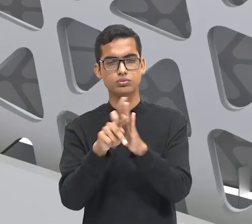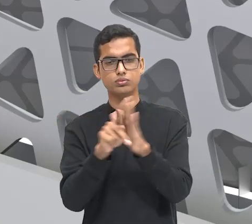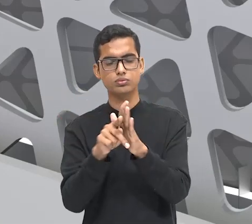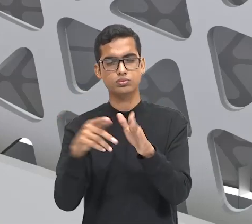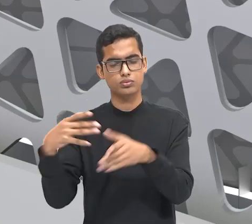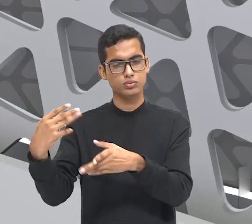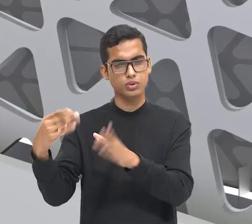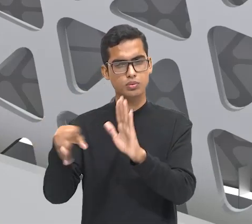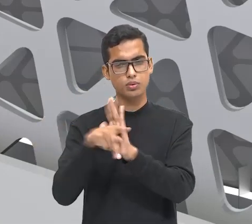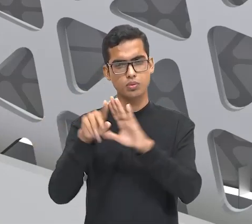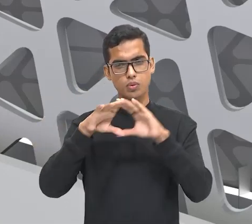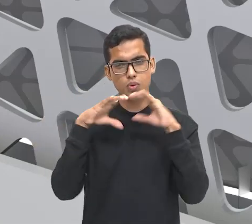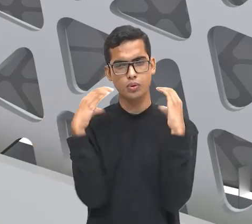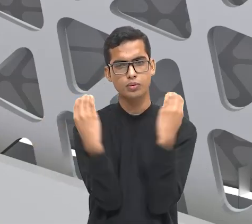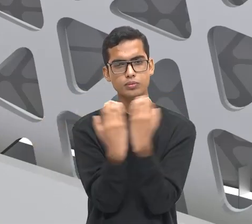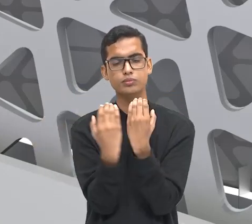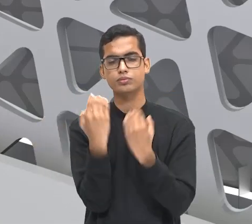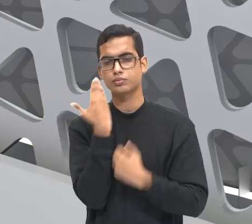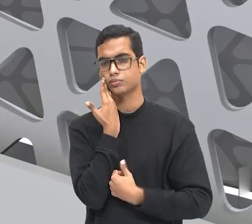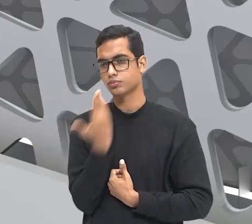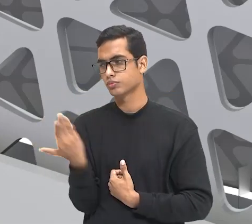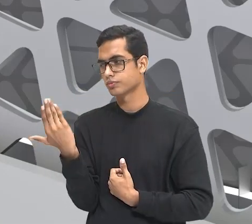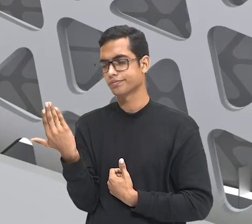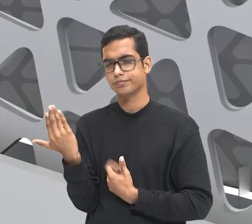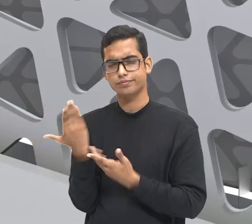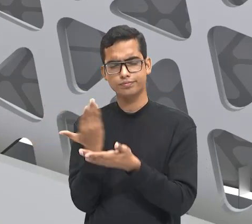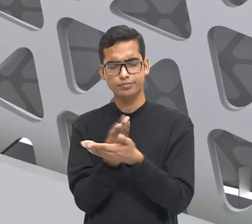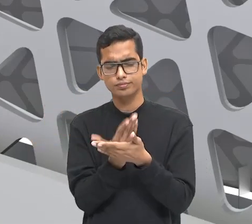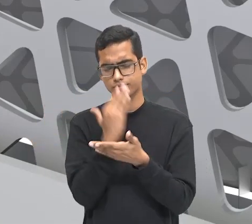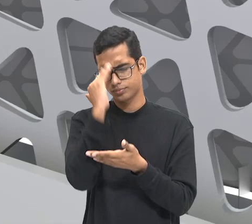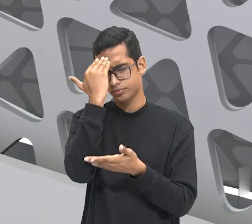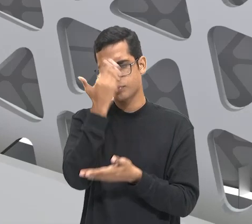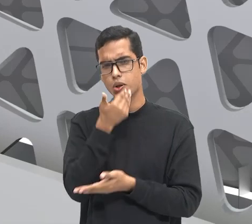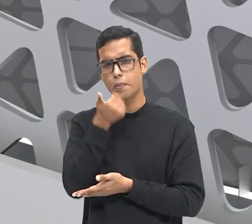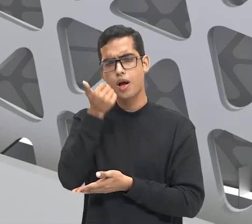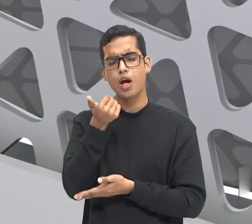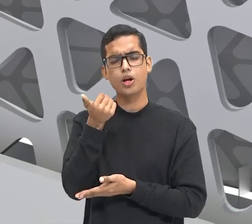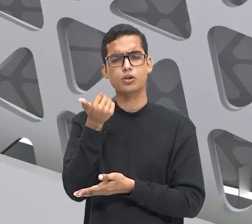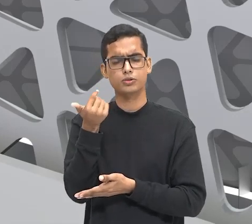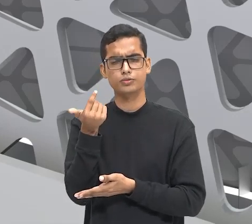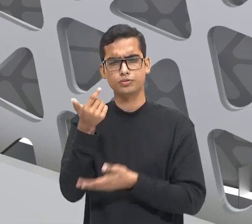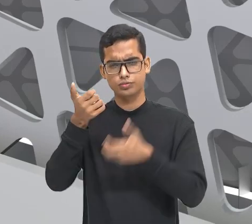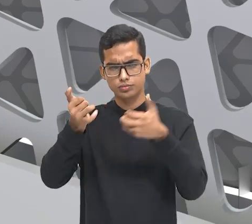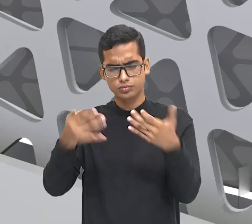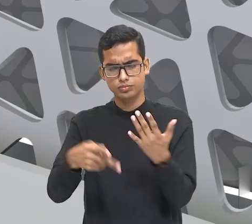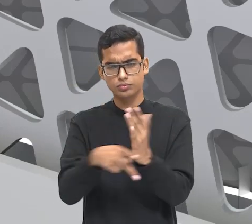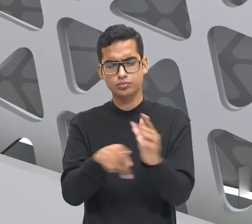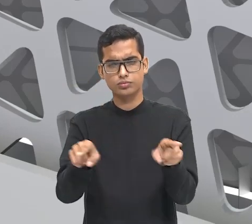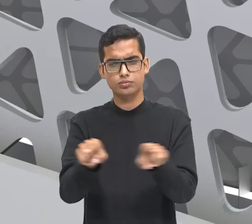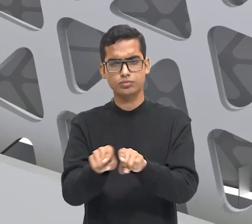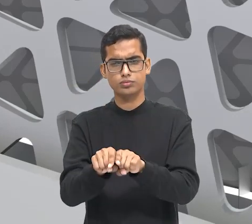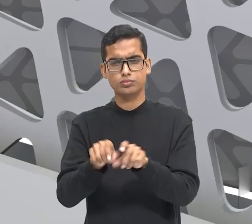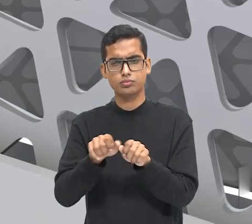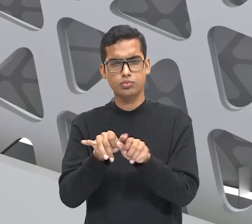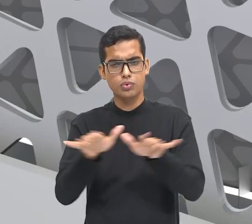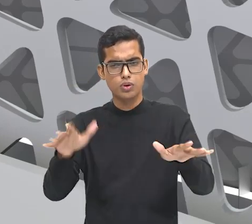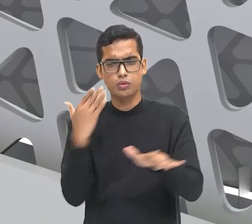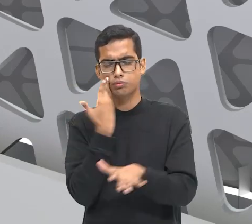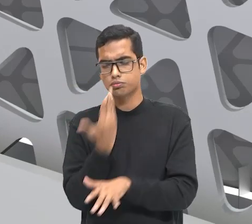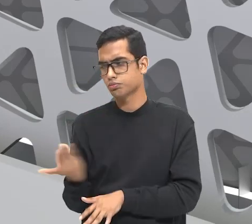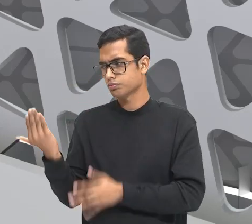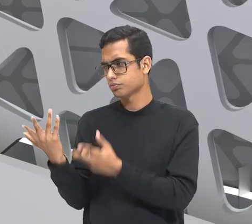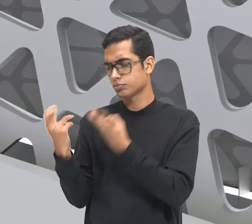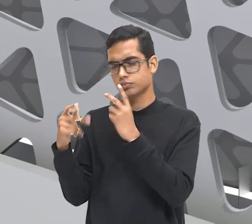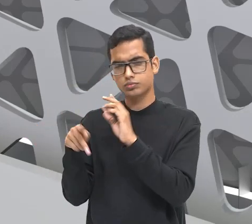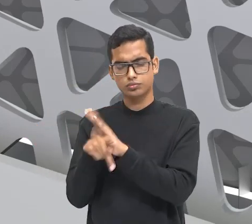melhor sobre esse tipo de onda, são aquelas micro-ondas, tá? Para a gente compreender um pouquinho melhor o que a gente está falando ali sobre essa transmissão,